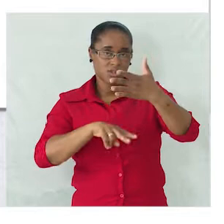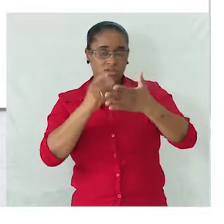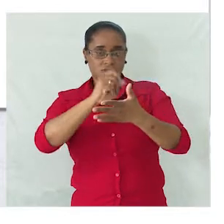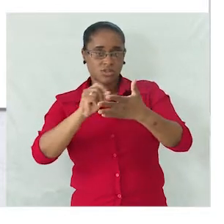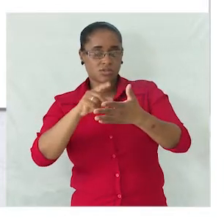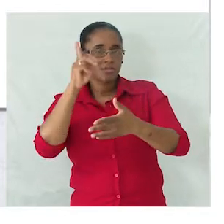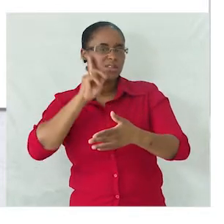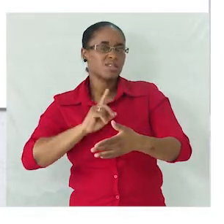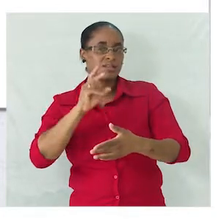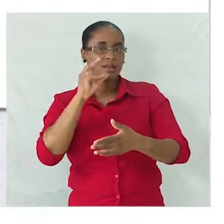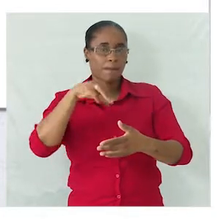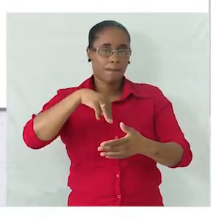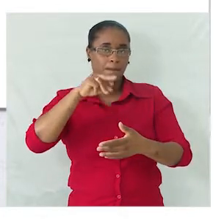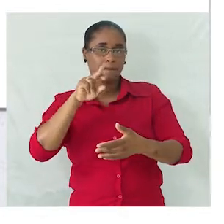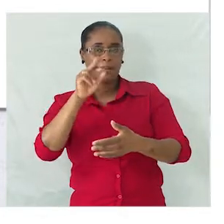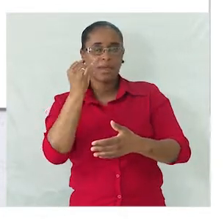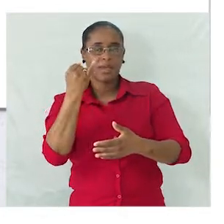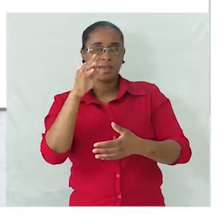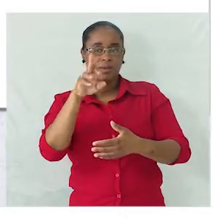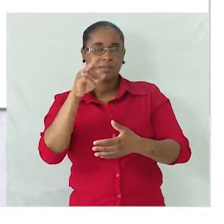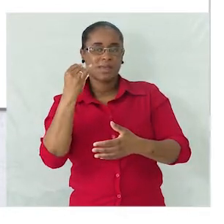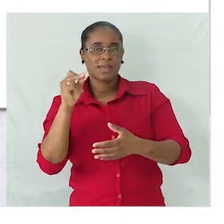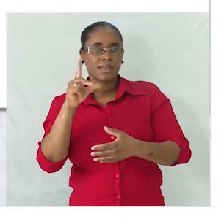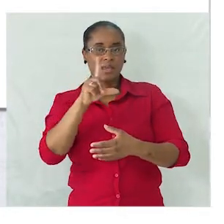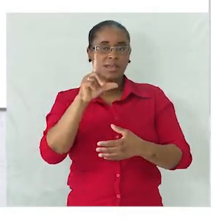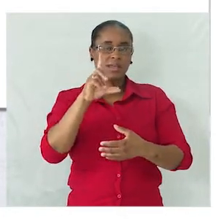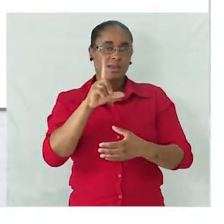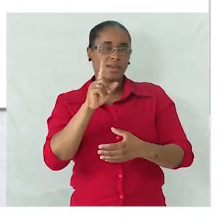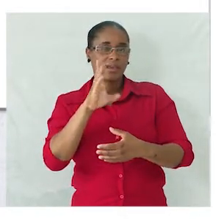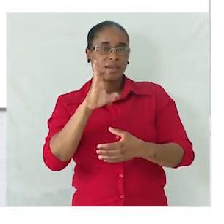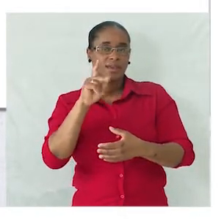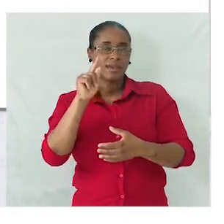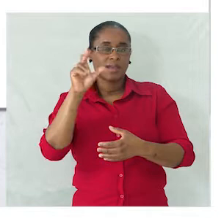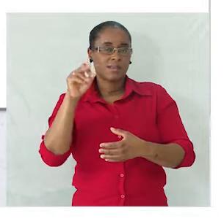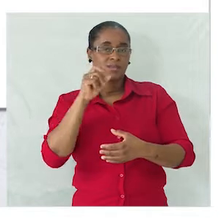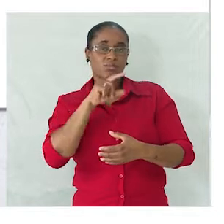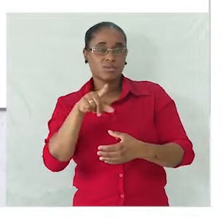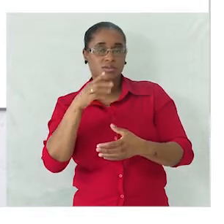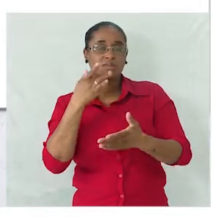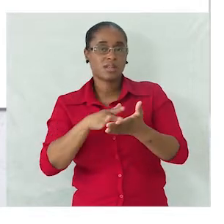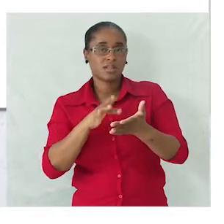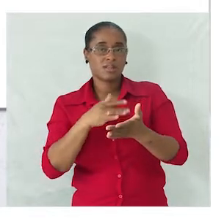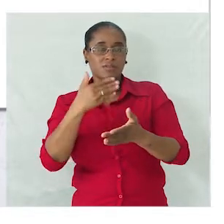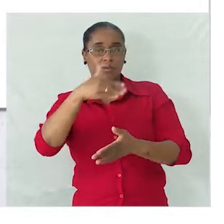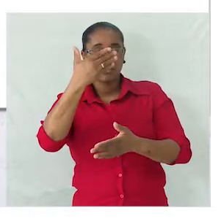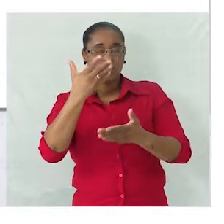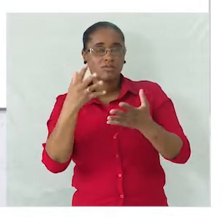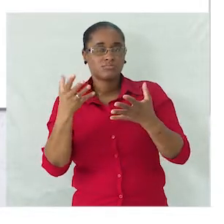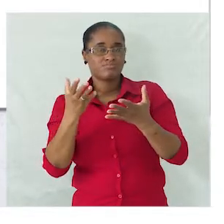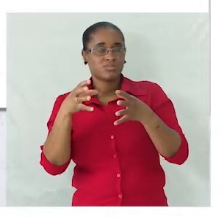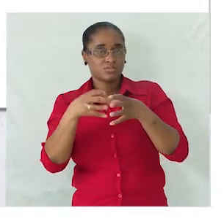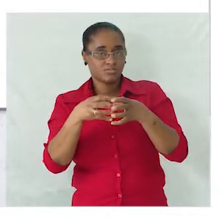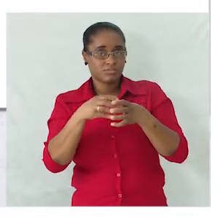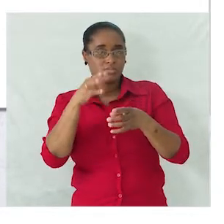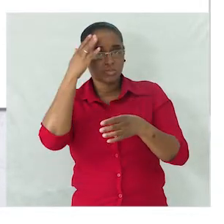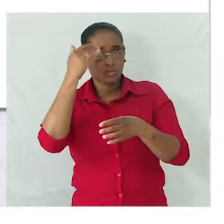Marques, podemos encontrar na Gramática de Português do primeiro ciclo, página 98. E este texto está a nos apresentar pelo